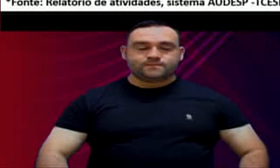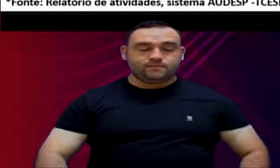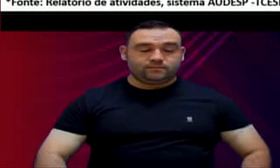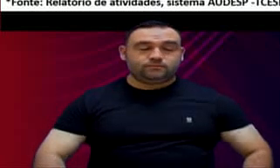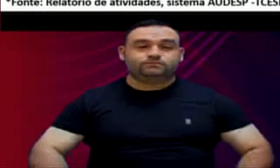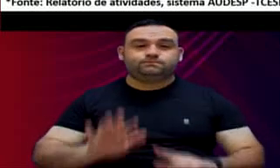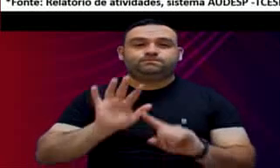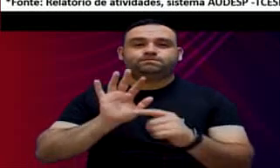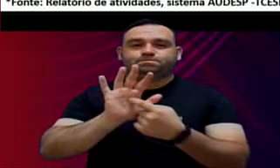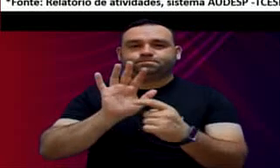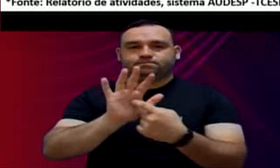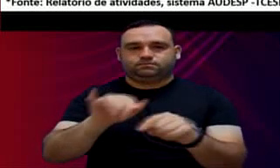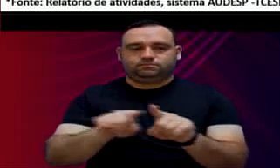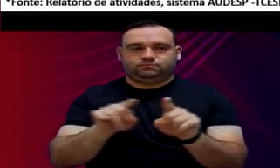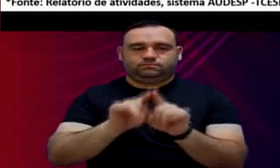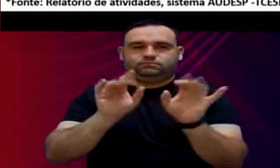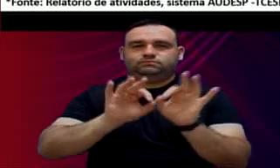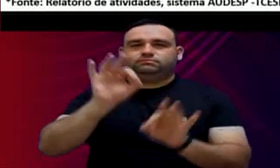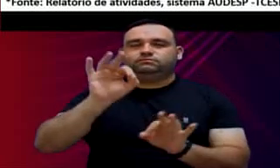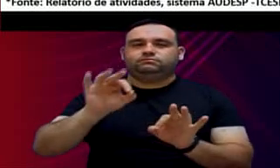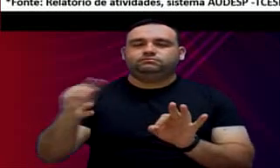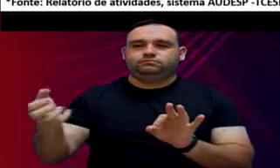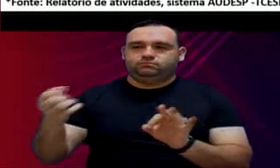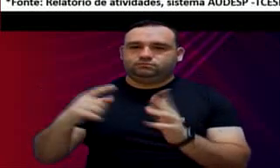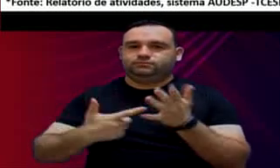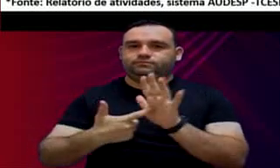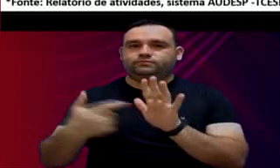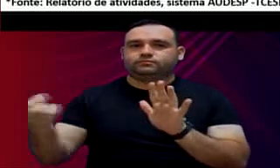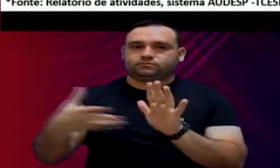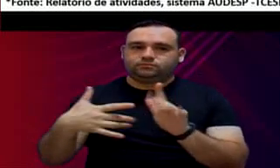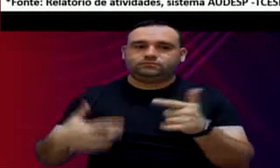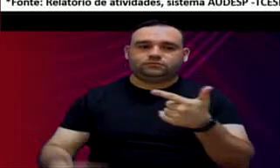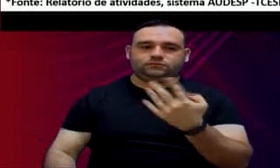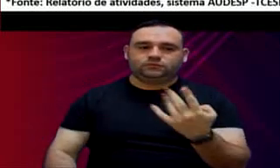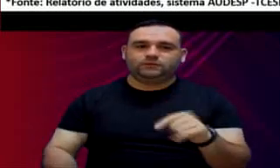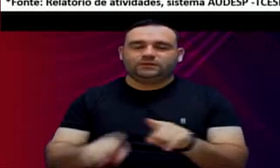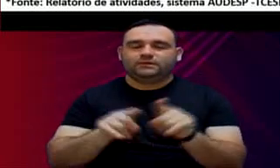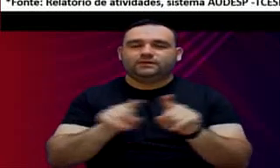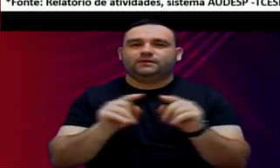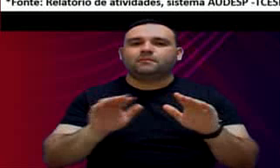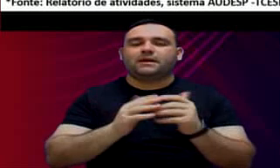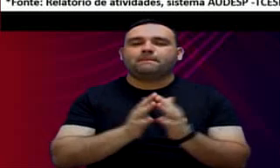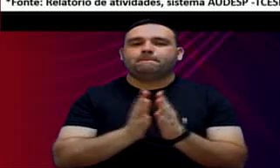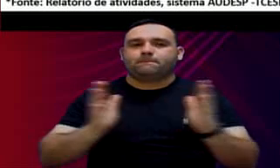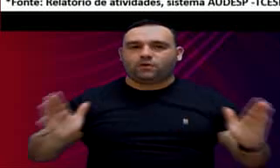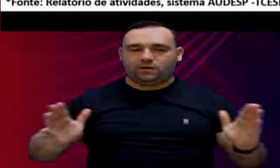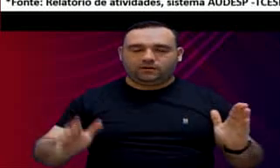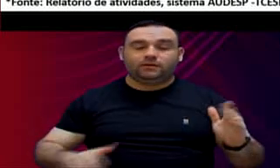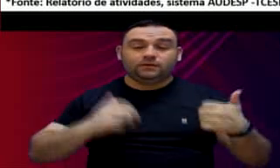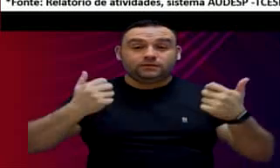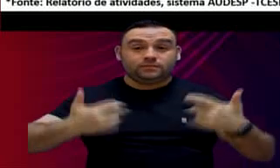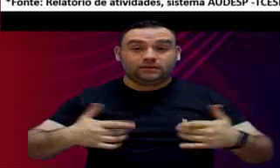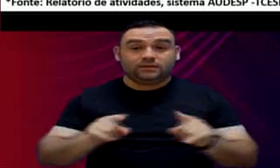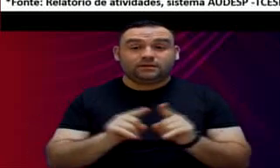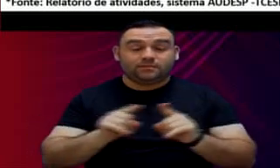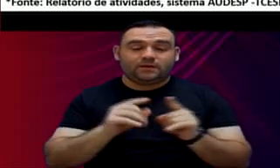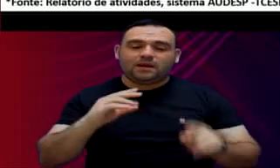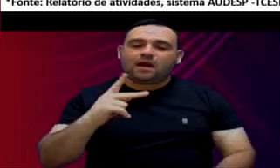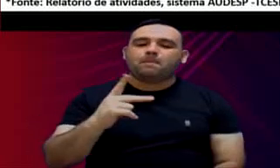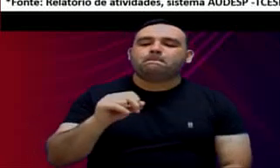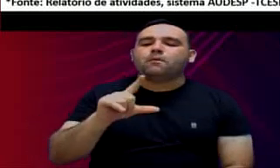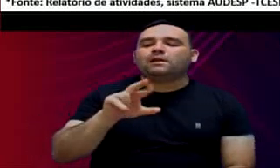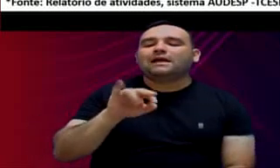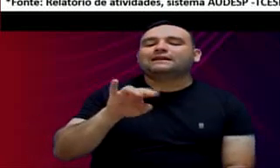os indicadores unidade de medida índice recente índice 24 e polaridade e aqui que eles esclarecer que a polaridade